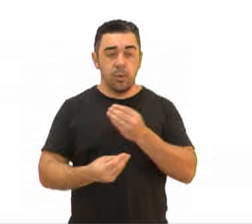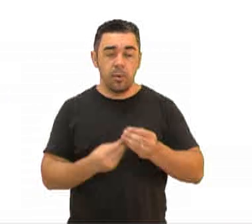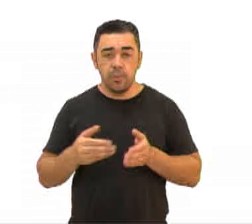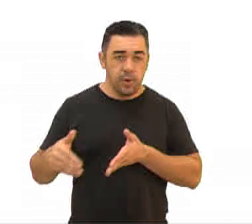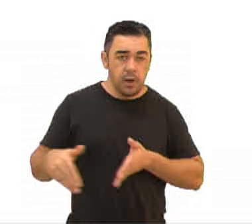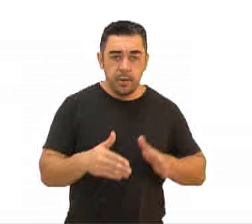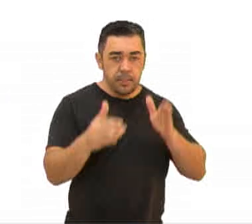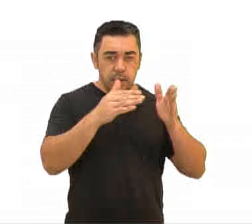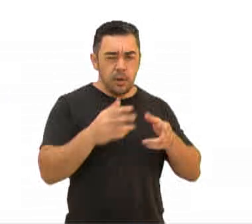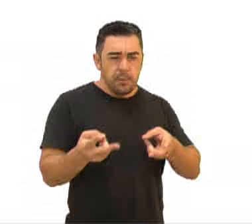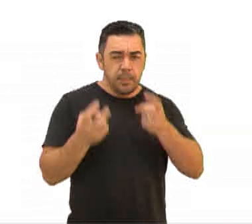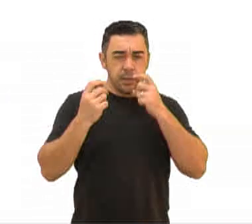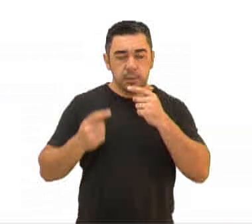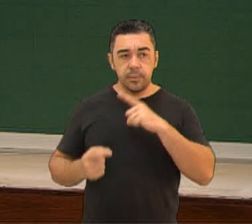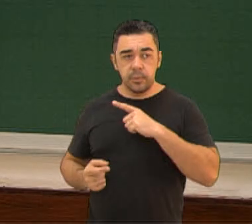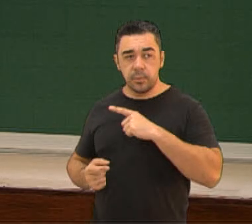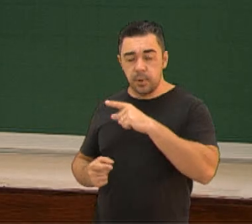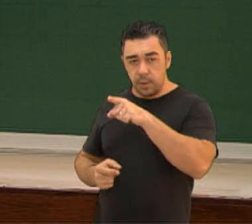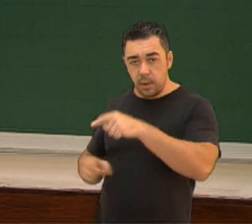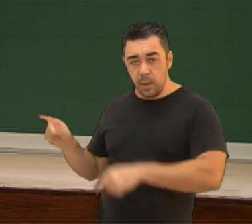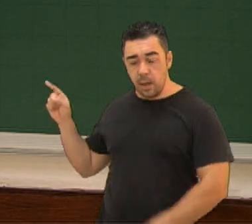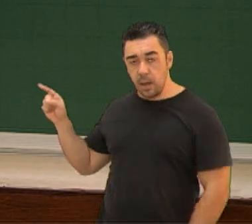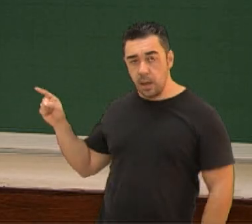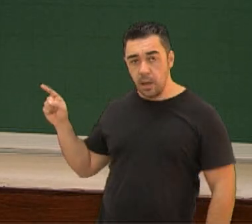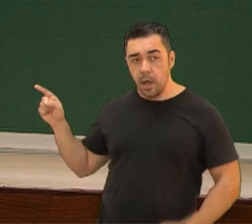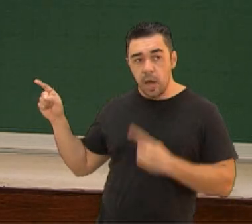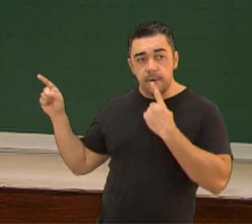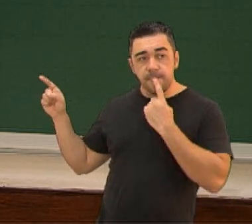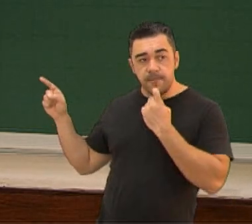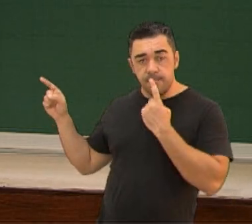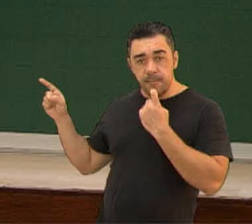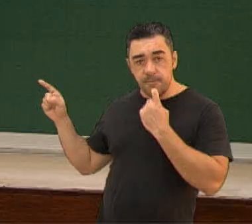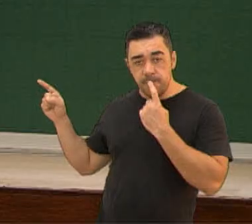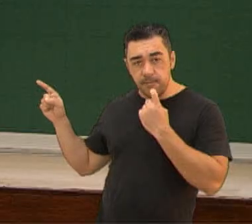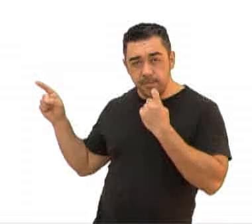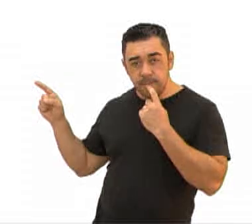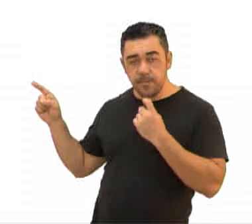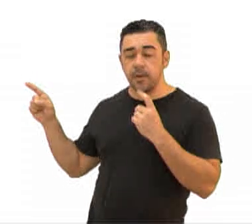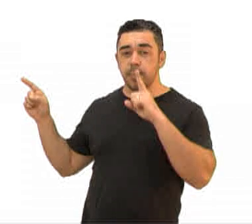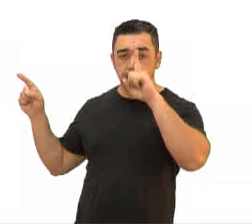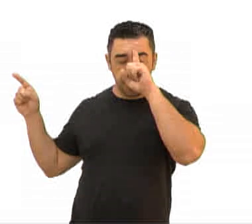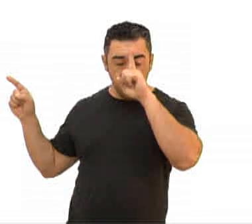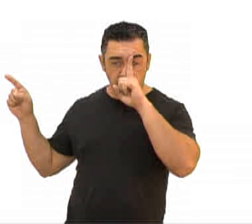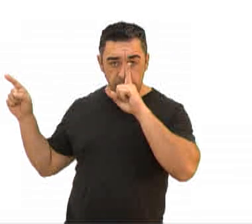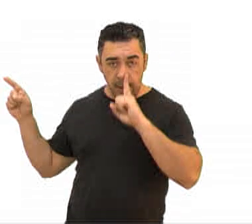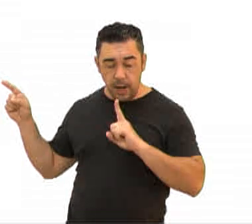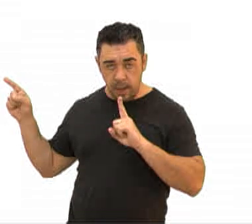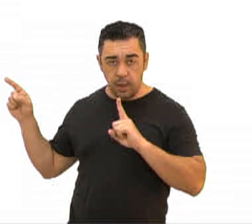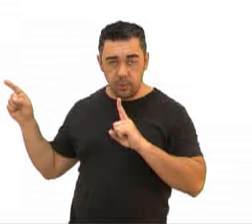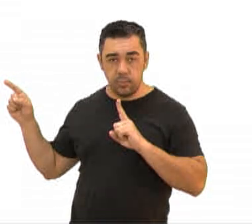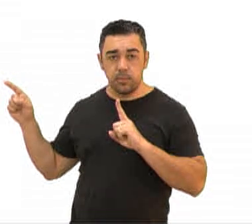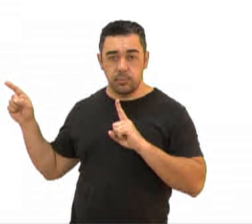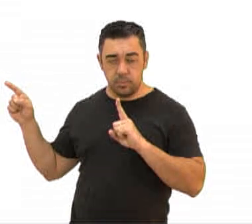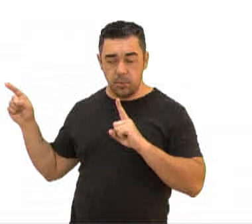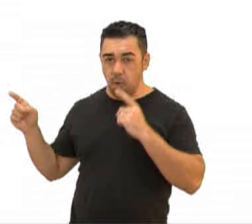vocês notarem, nós temos rotas marítimas em vermelho, nós temos em amarelo e vejam só, para